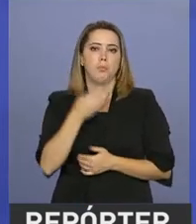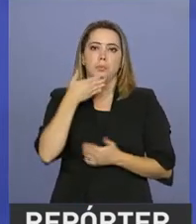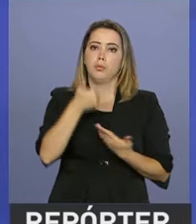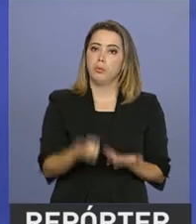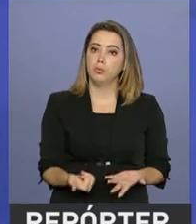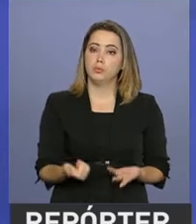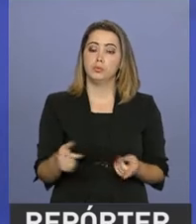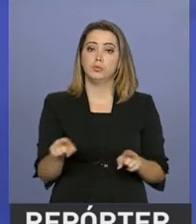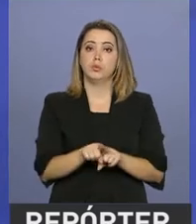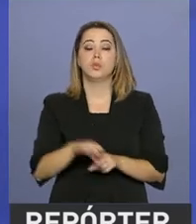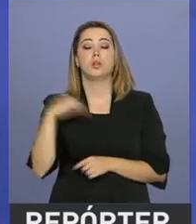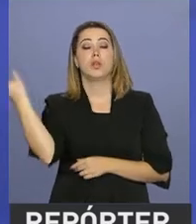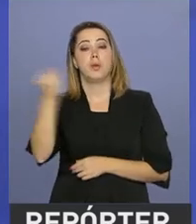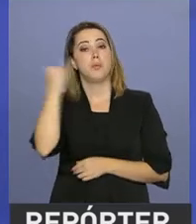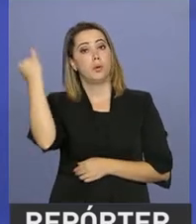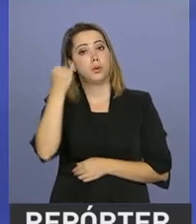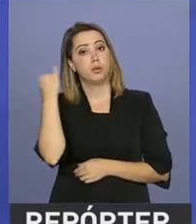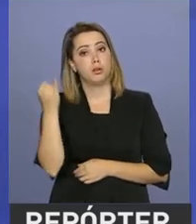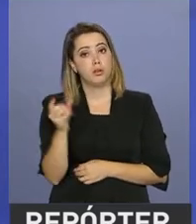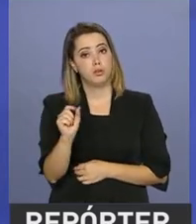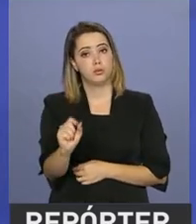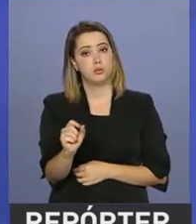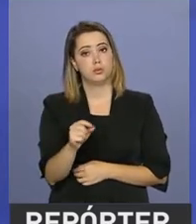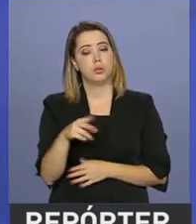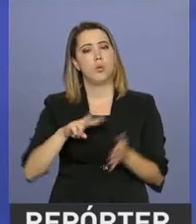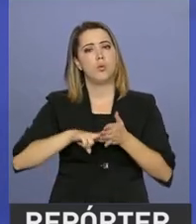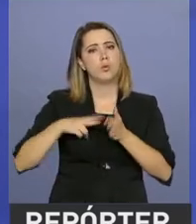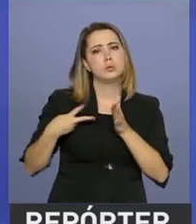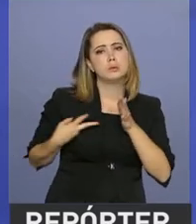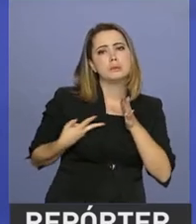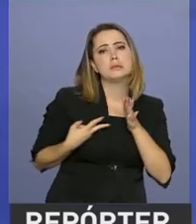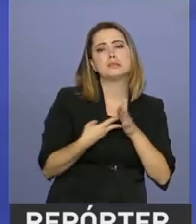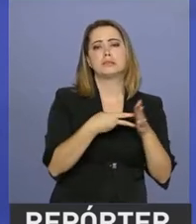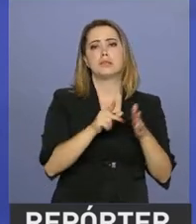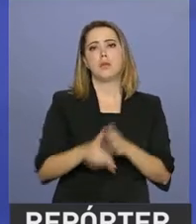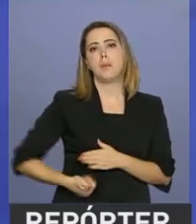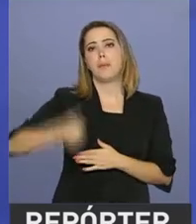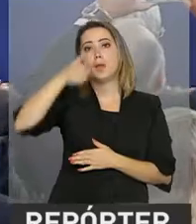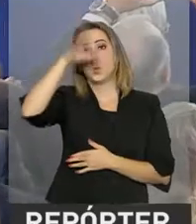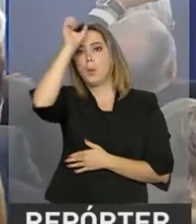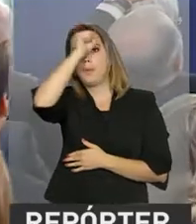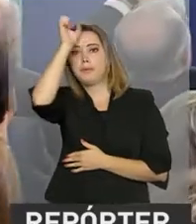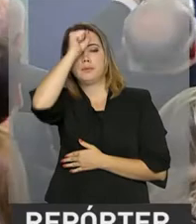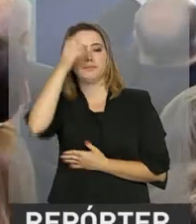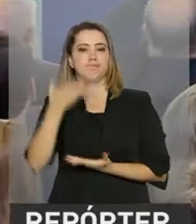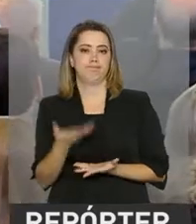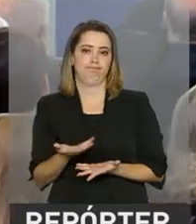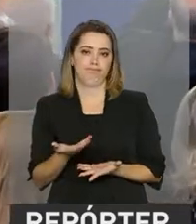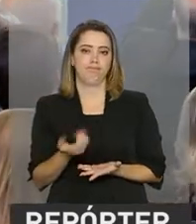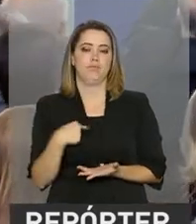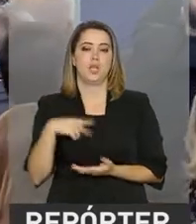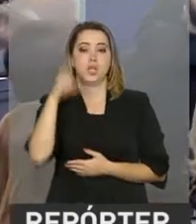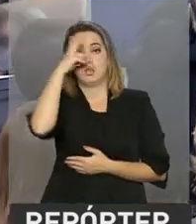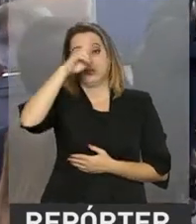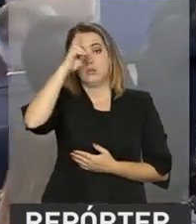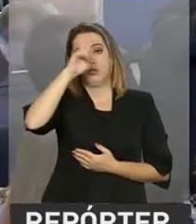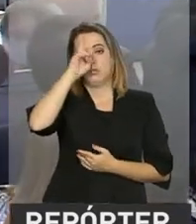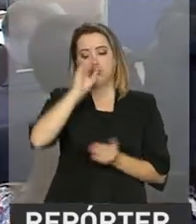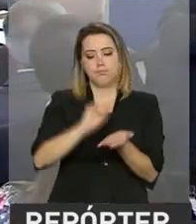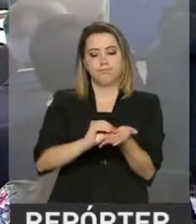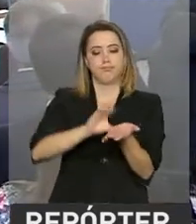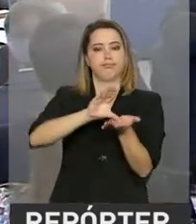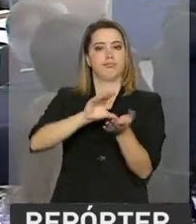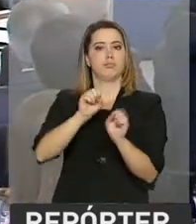importante e que significa o melhor aprendizado ao lembrar o aumento de verbas para educação